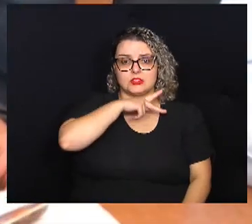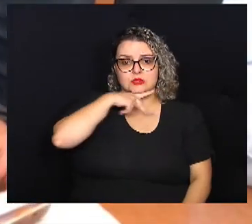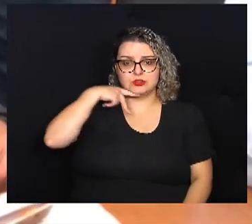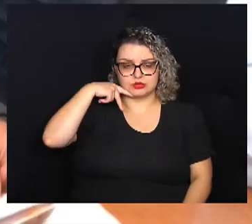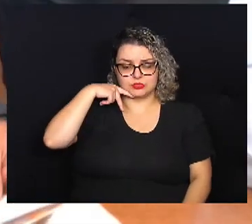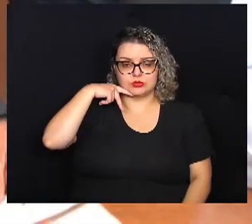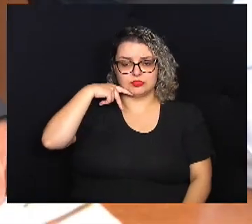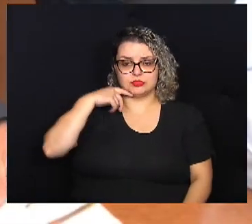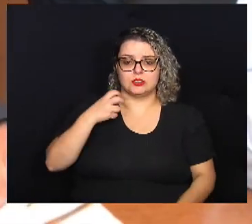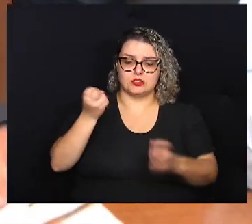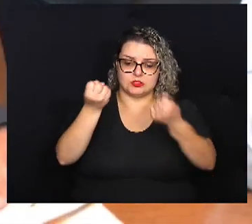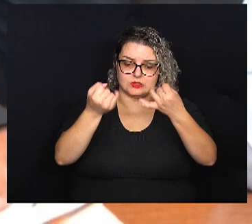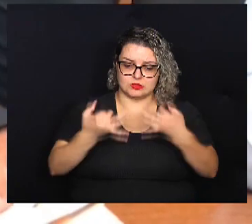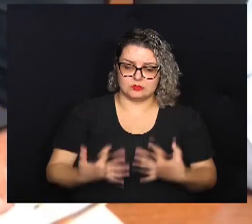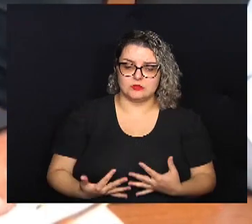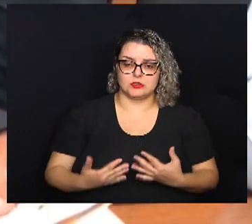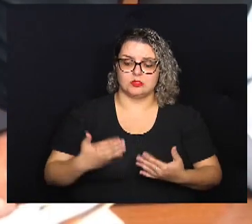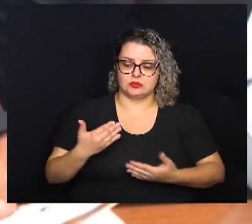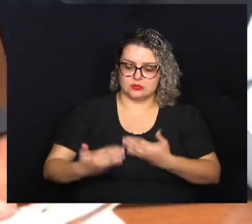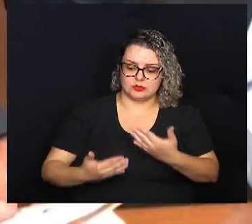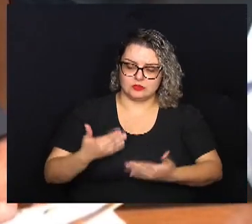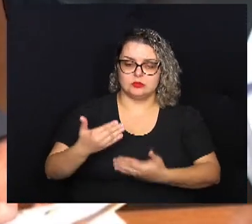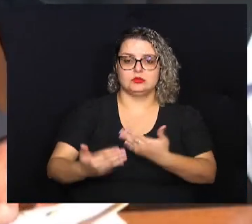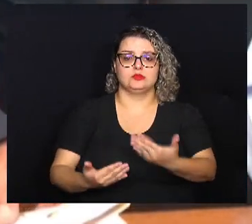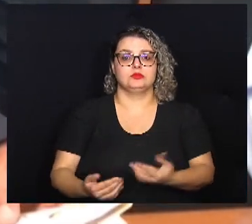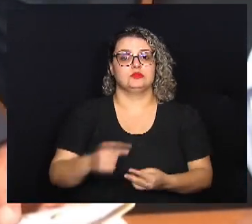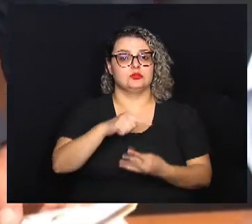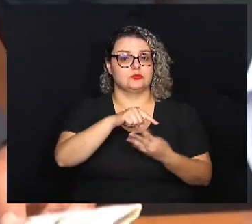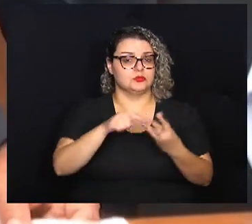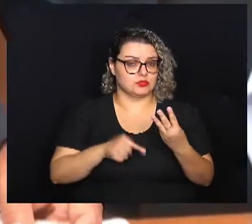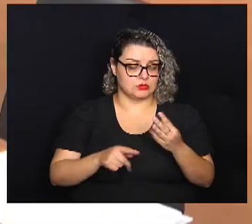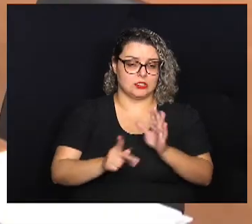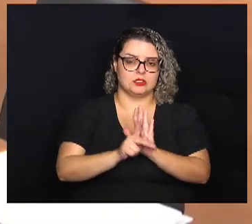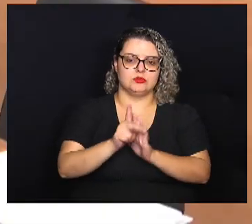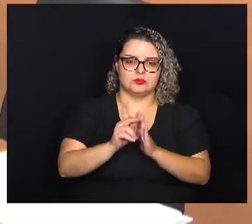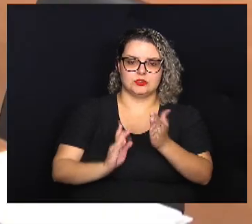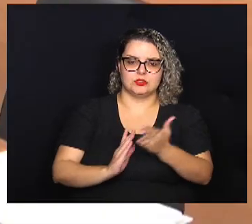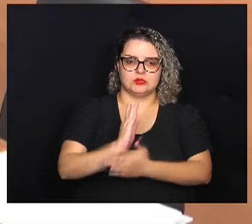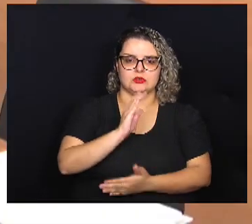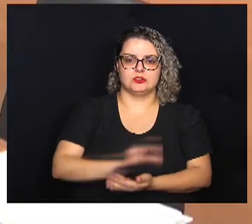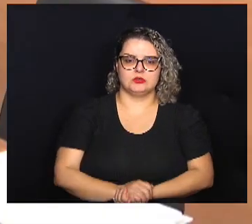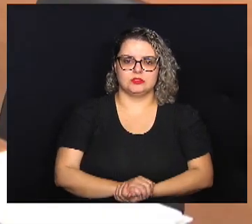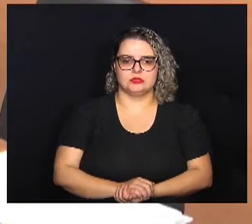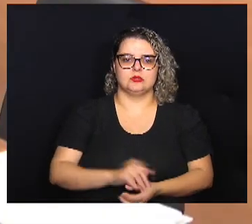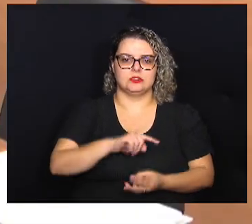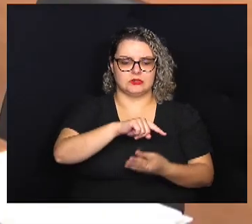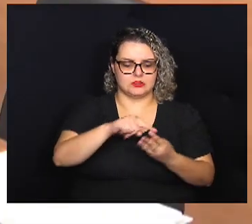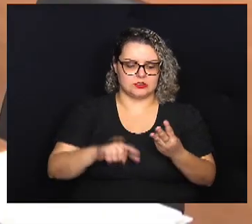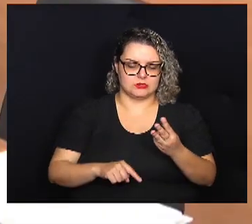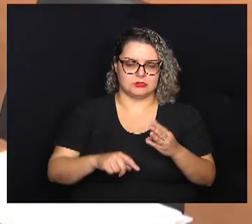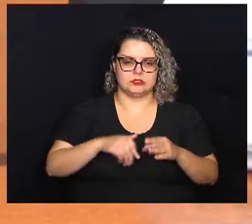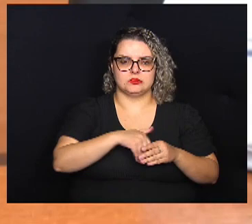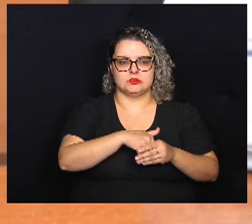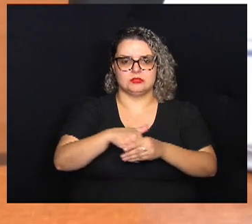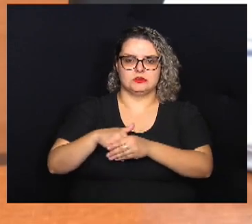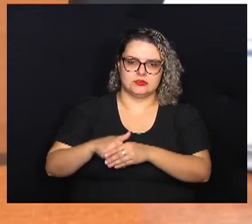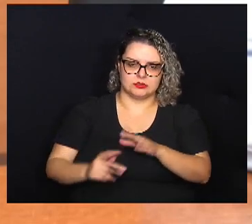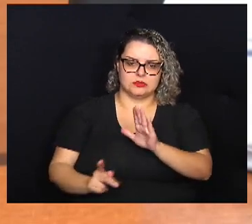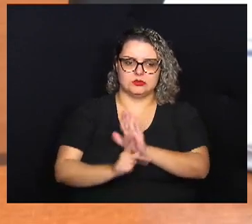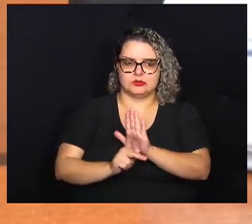Monteiro, explicou os trâmites sobre os 3 projetos aprovados. Com esses 3 projetos aprovados dentro desta